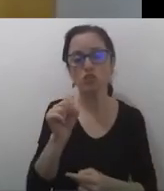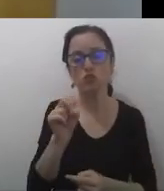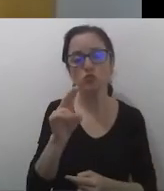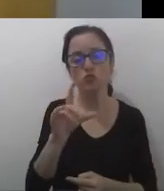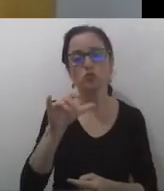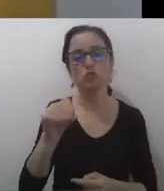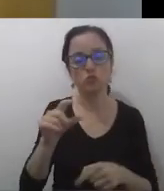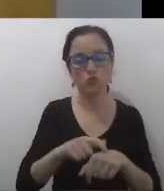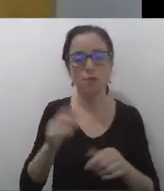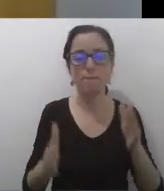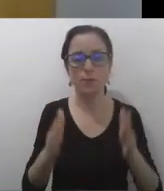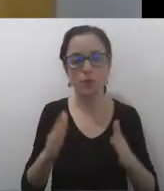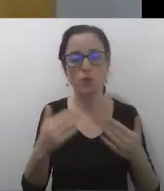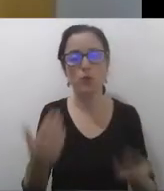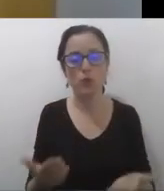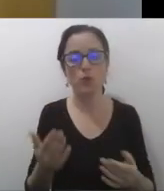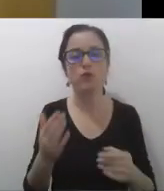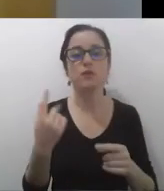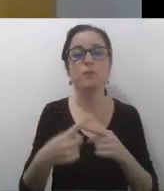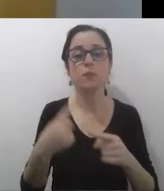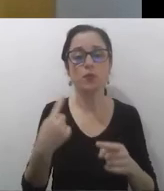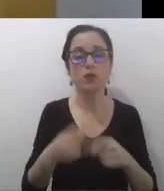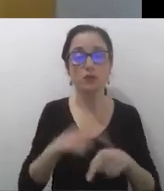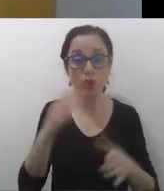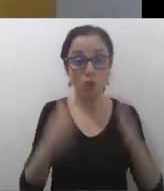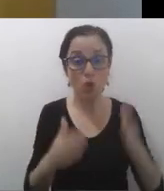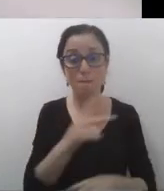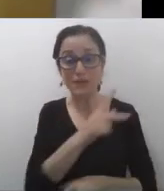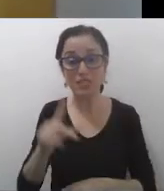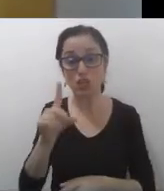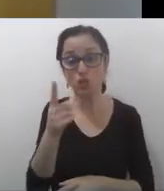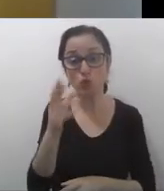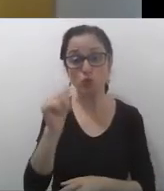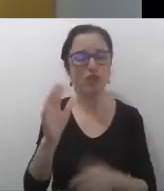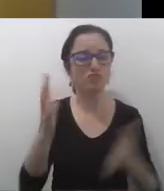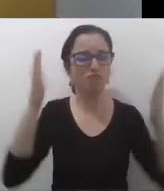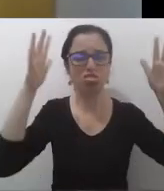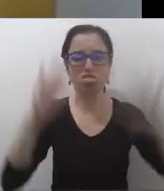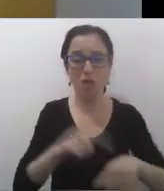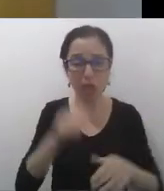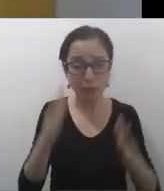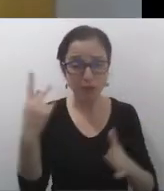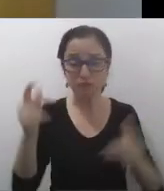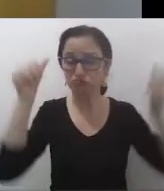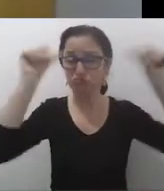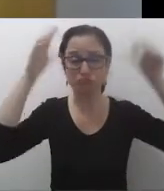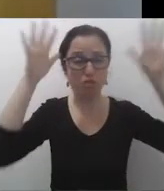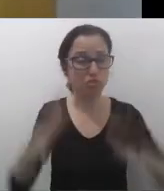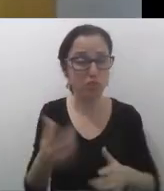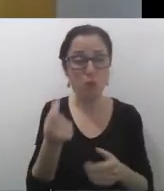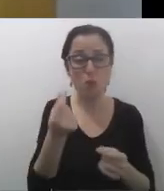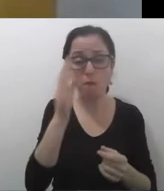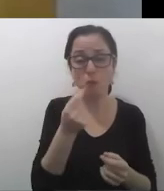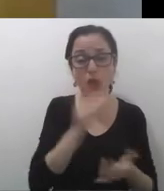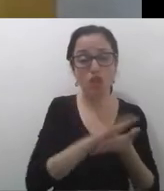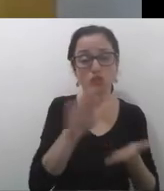o plano de metas do Juscelino, né? Porque mesmo no período Dutra, o período Dutra foi catastrófico, né?